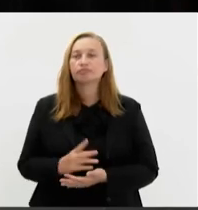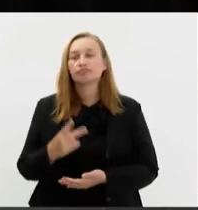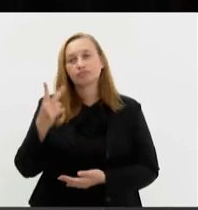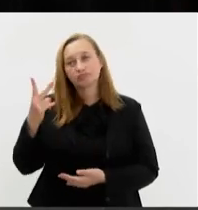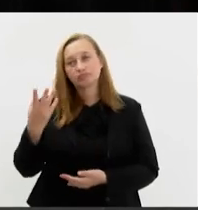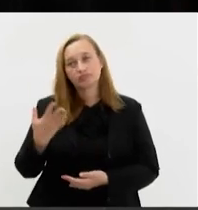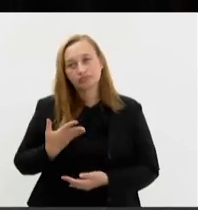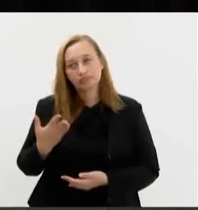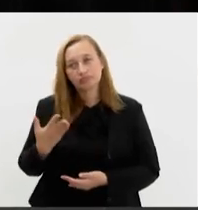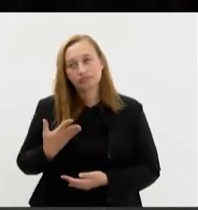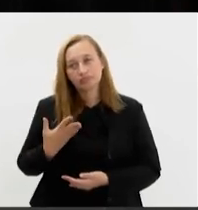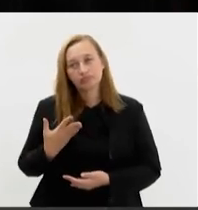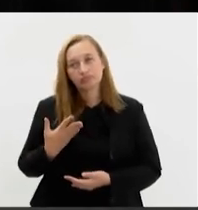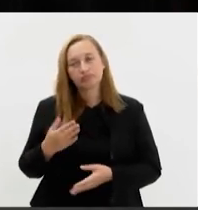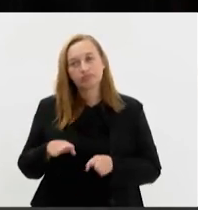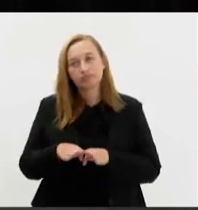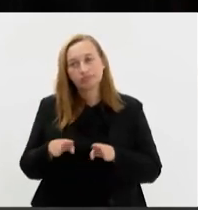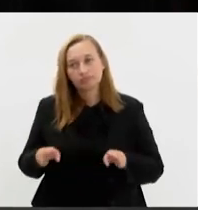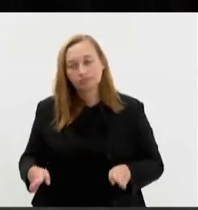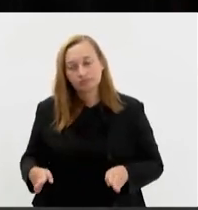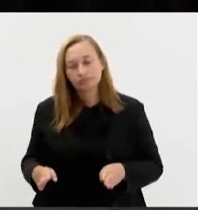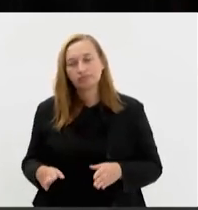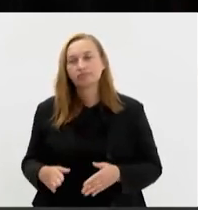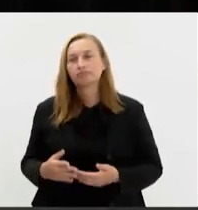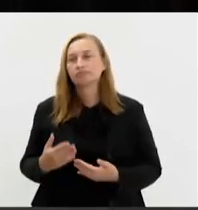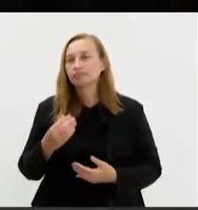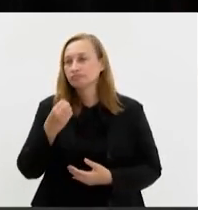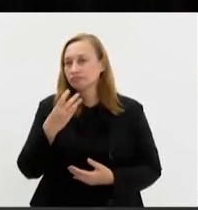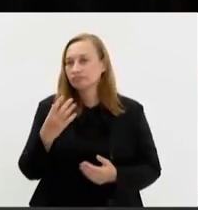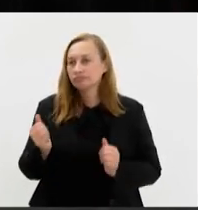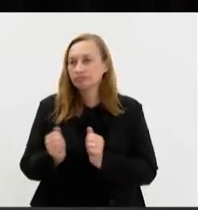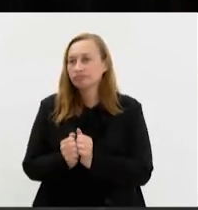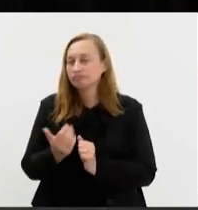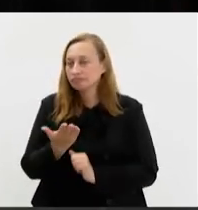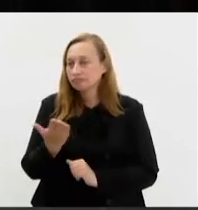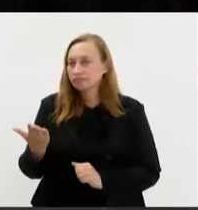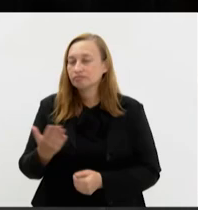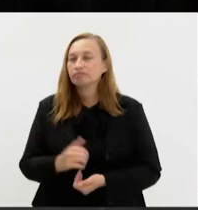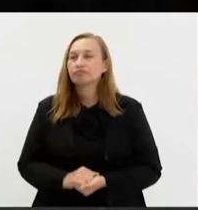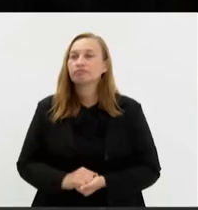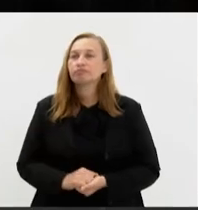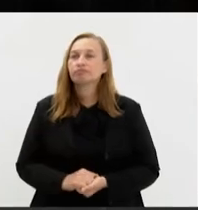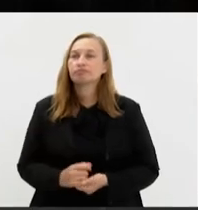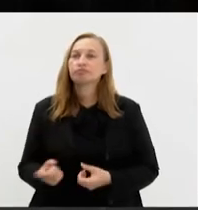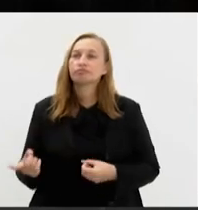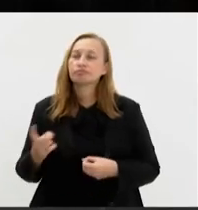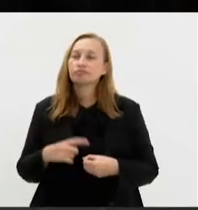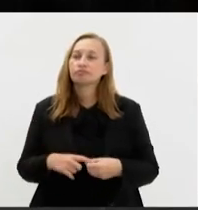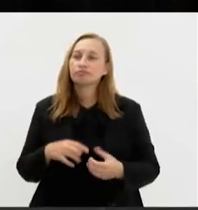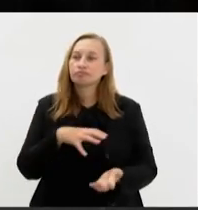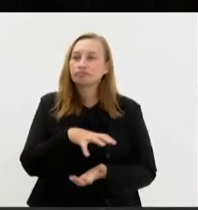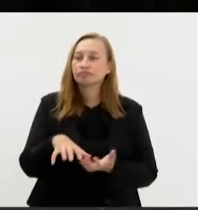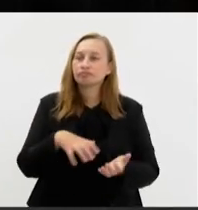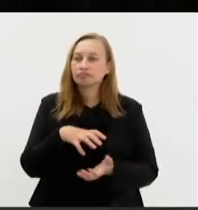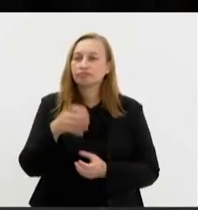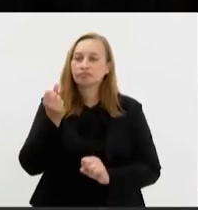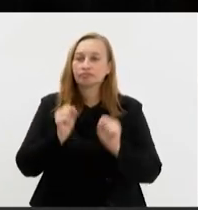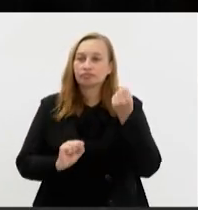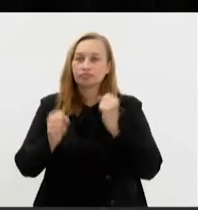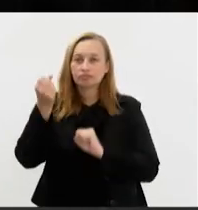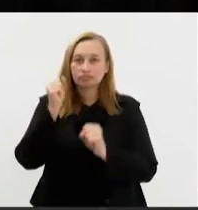companheiros de mesa é um prazer dividir essa tarde com vocês e eu vou voltar lá na Revolução Industrial